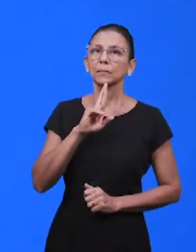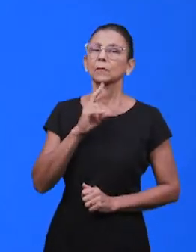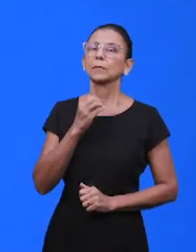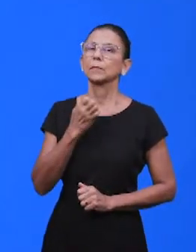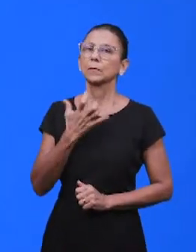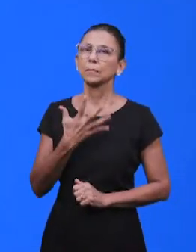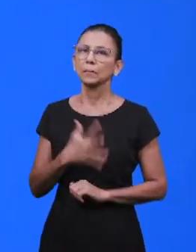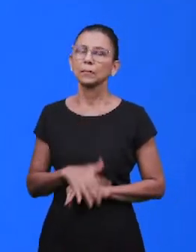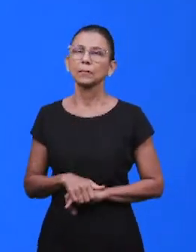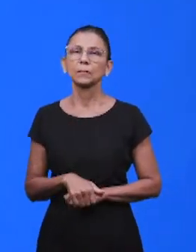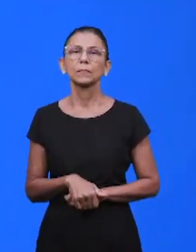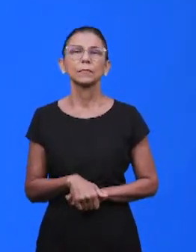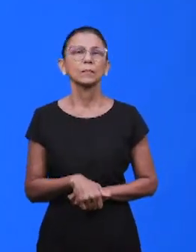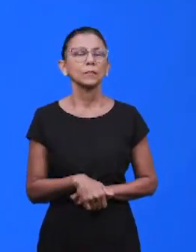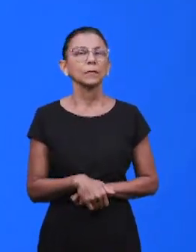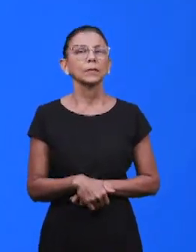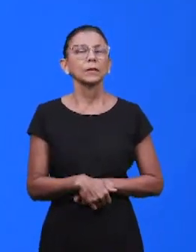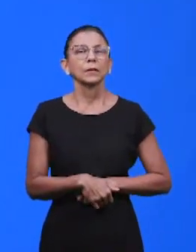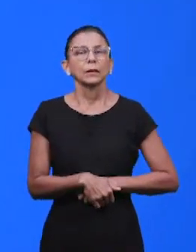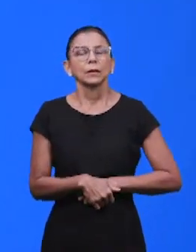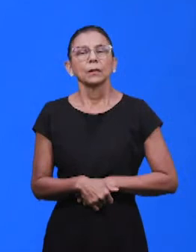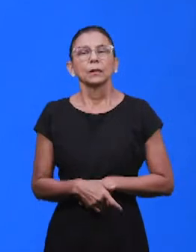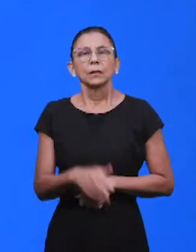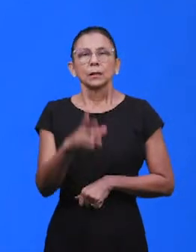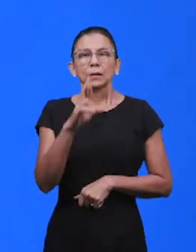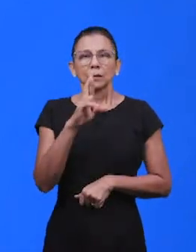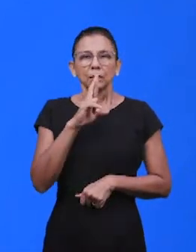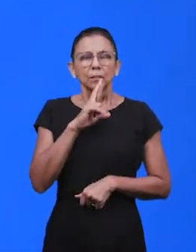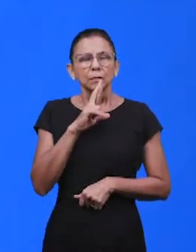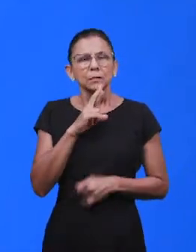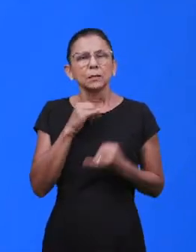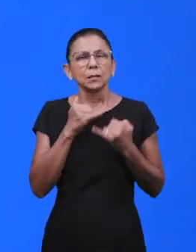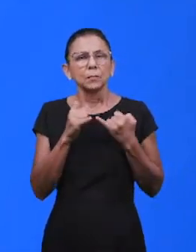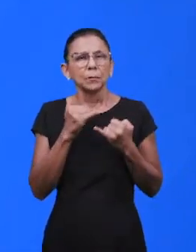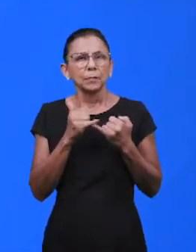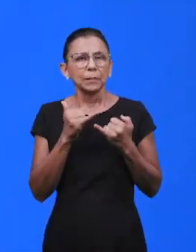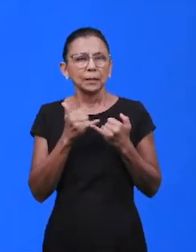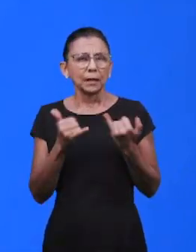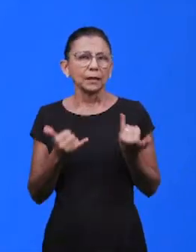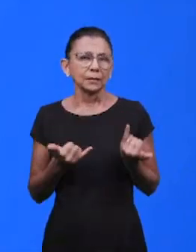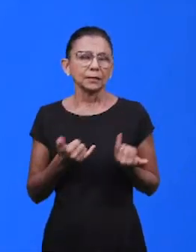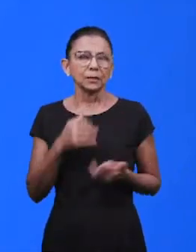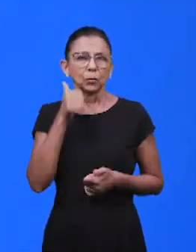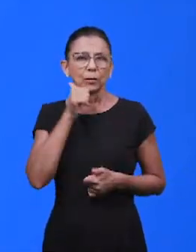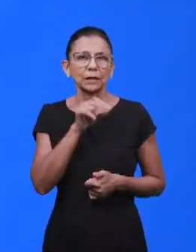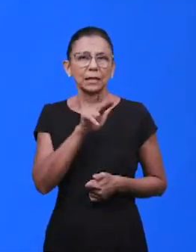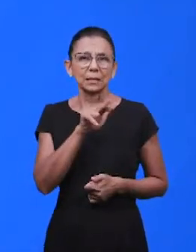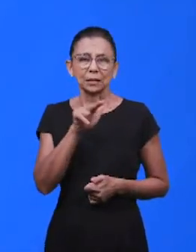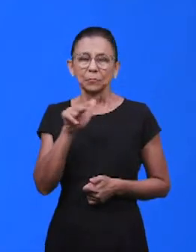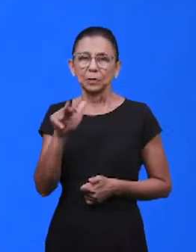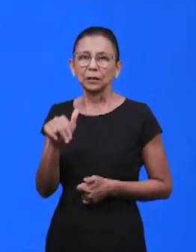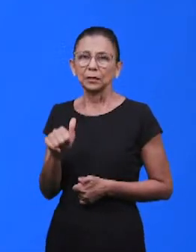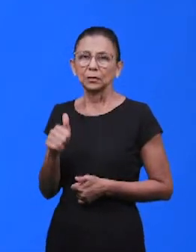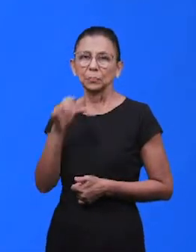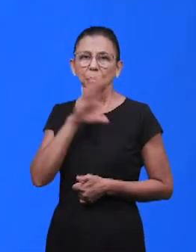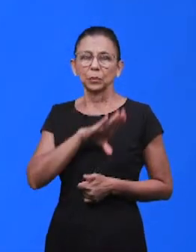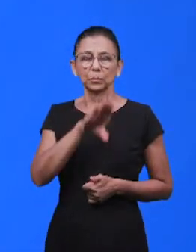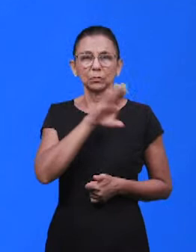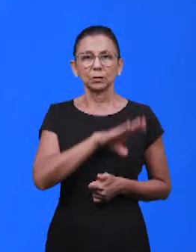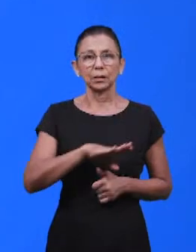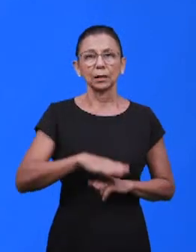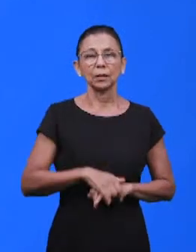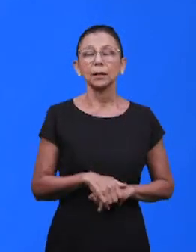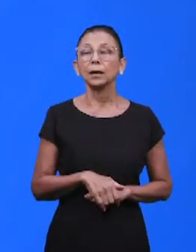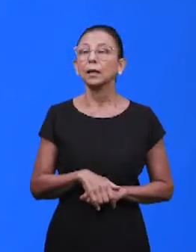à resposta que as irmãs deram, né, lá de Portugal, mas elas não comentaram naturalmente sobre os ateus, e a sua colocação, o